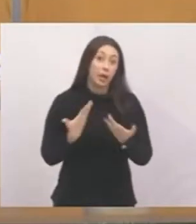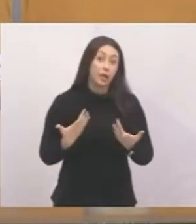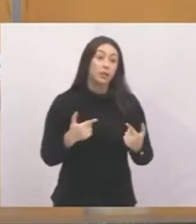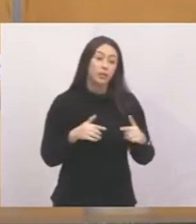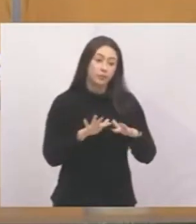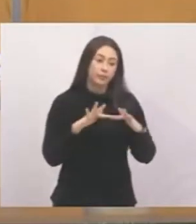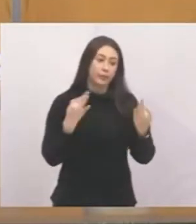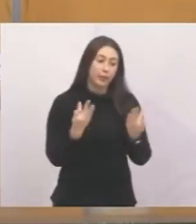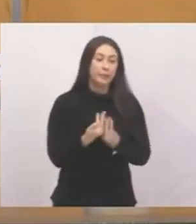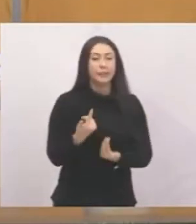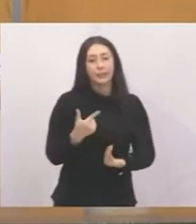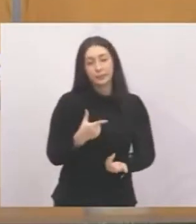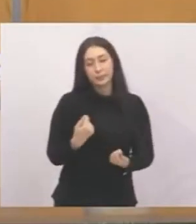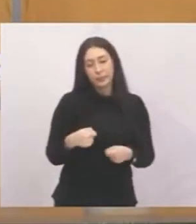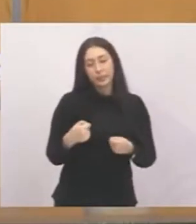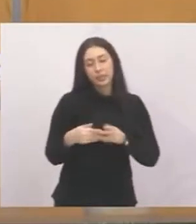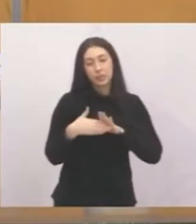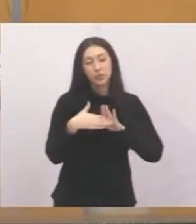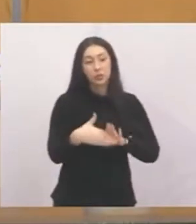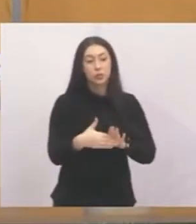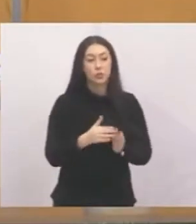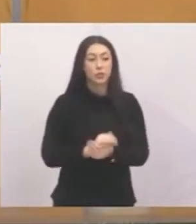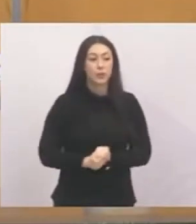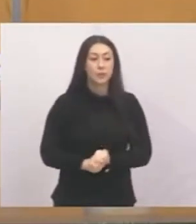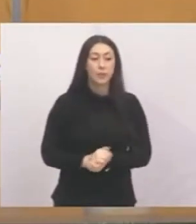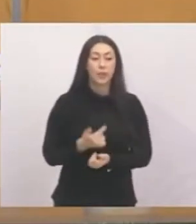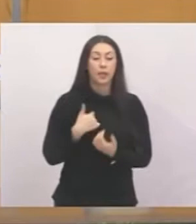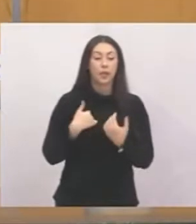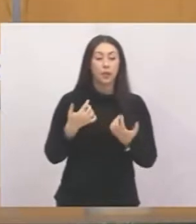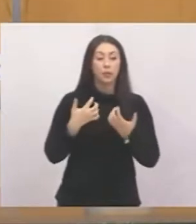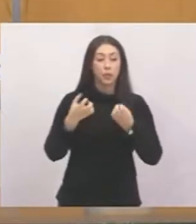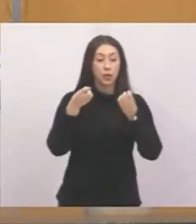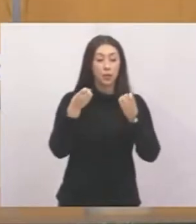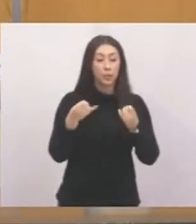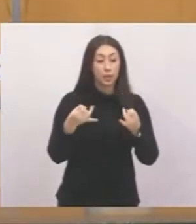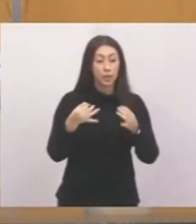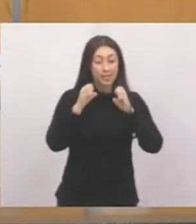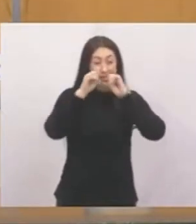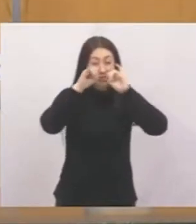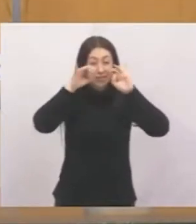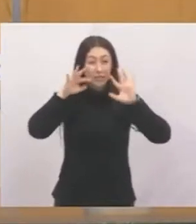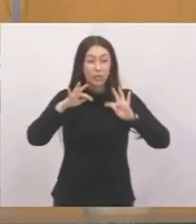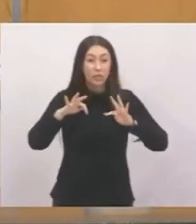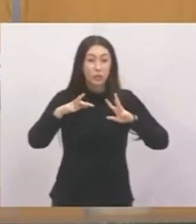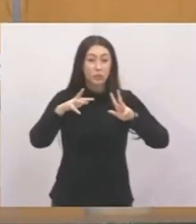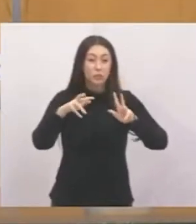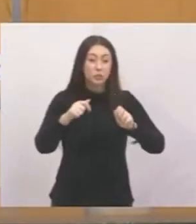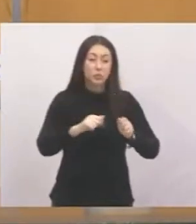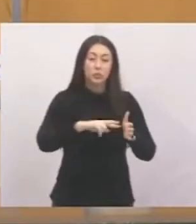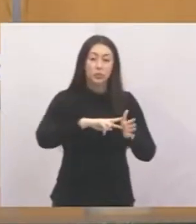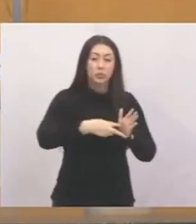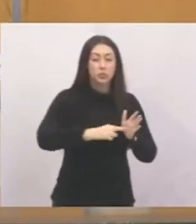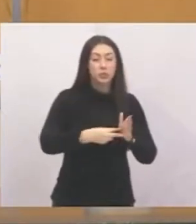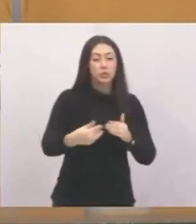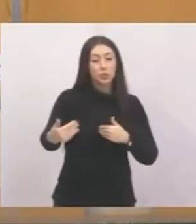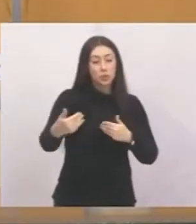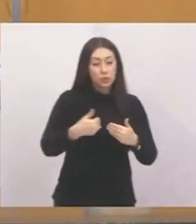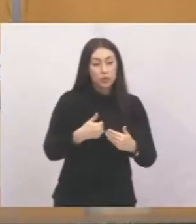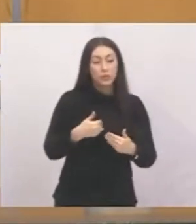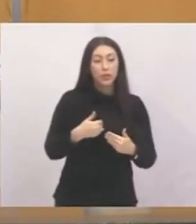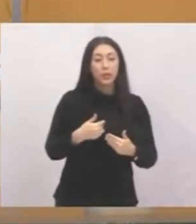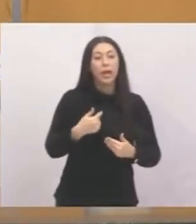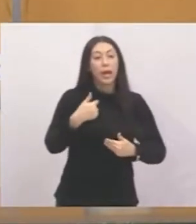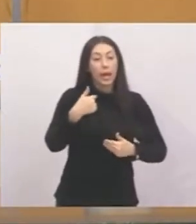cuidar e nós fizemos esse pedido e quero deixar aqui bem claro a todos sindicato que venha essa casa que esse